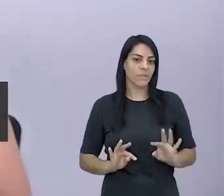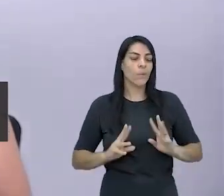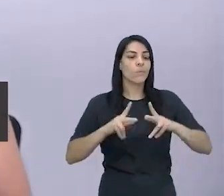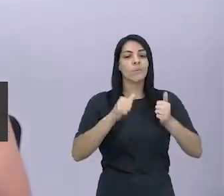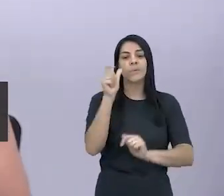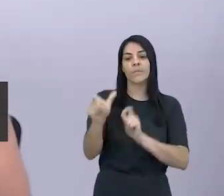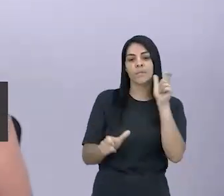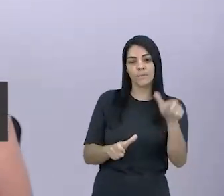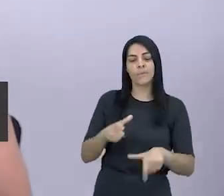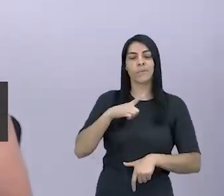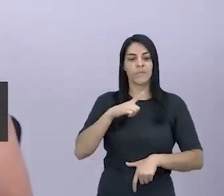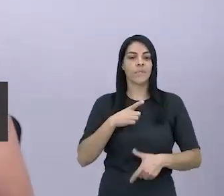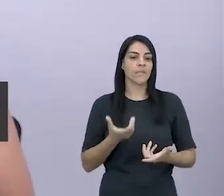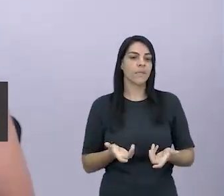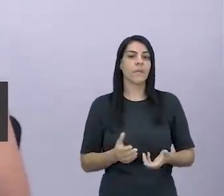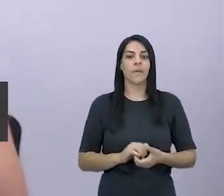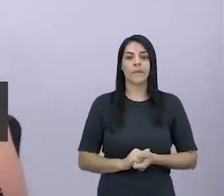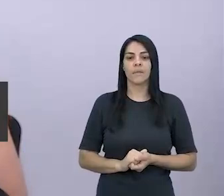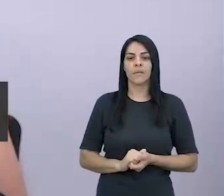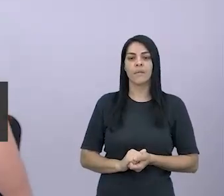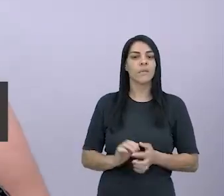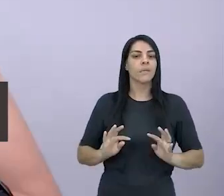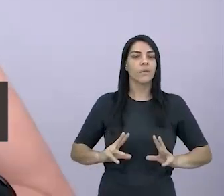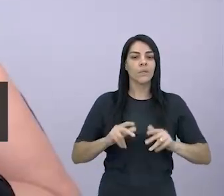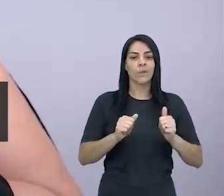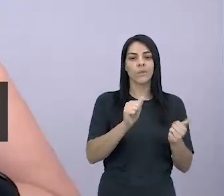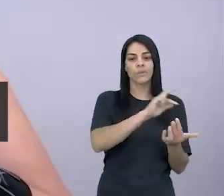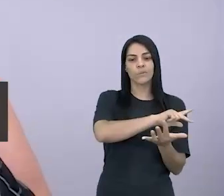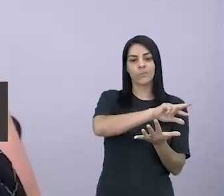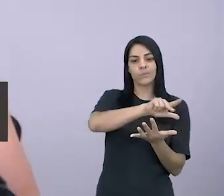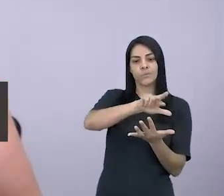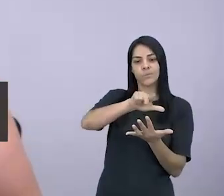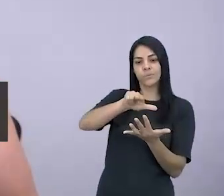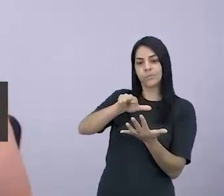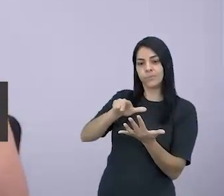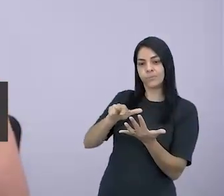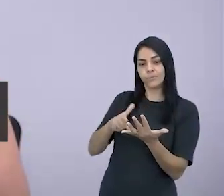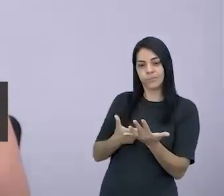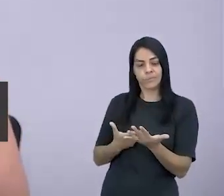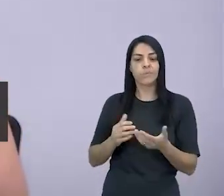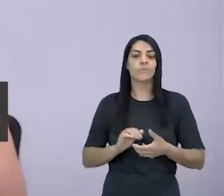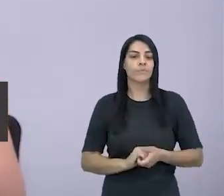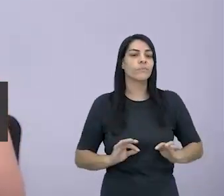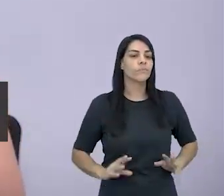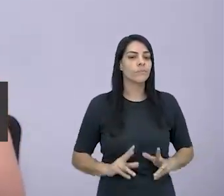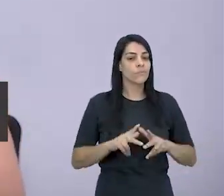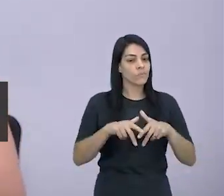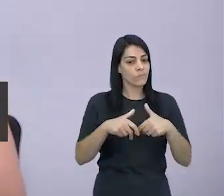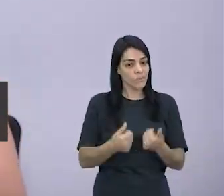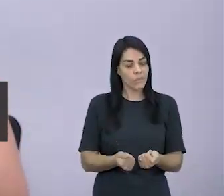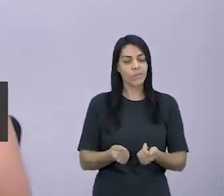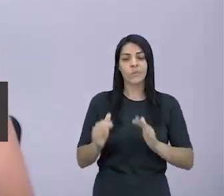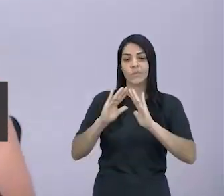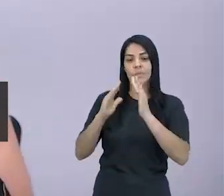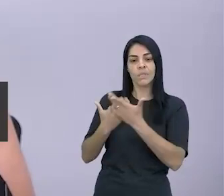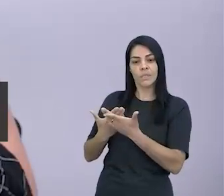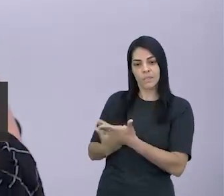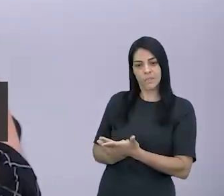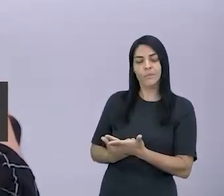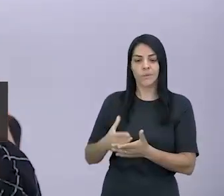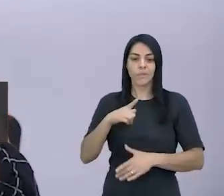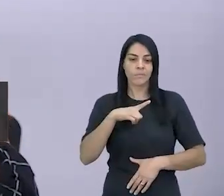tem descalculia, o daltônico. Então, eu vou pegar o TDAH, que todo mundo tem aí nas escolas. Então,